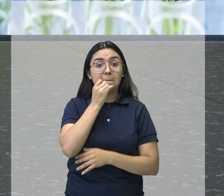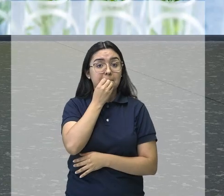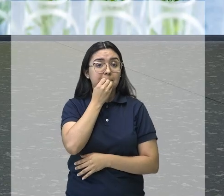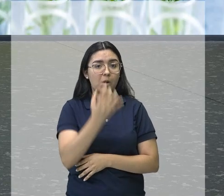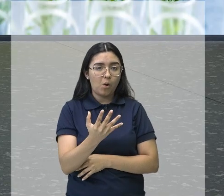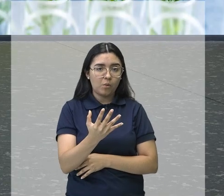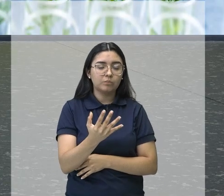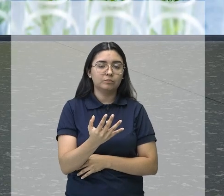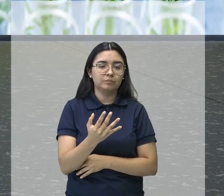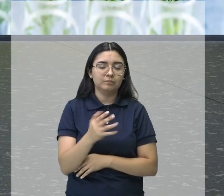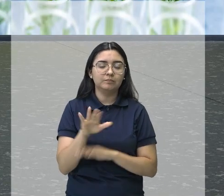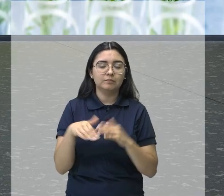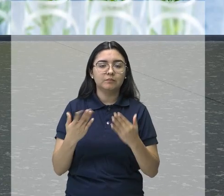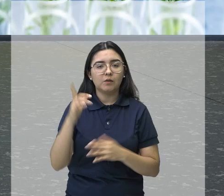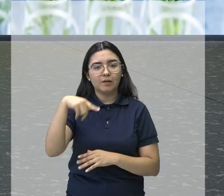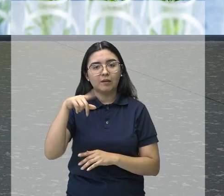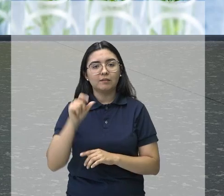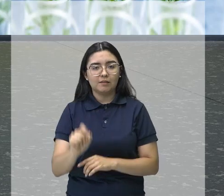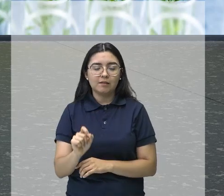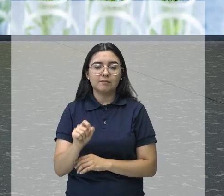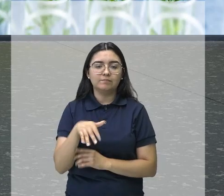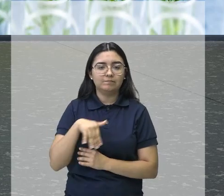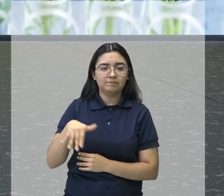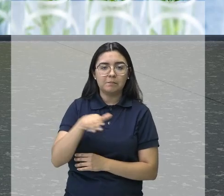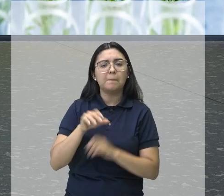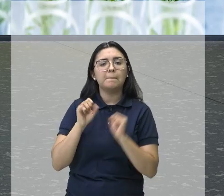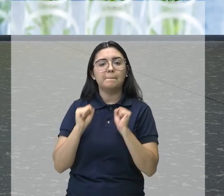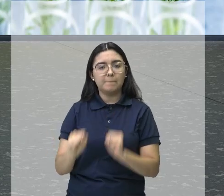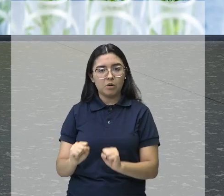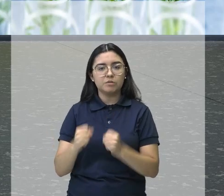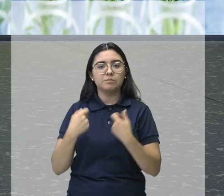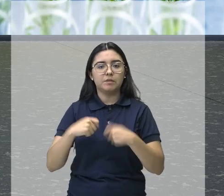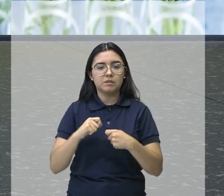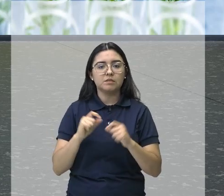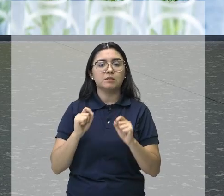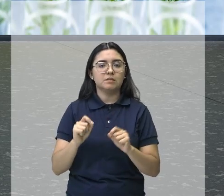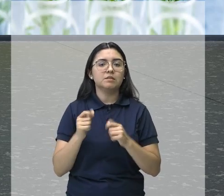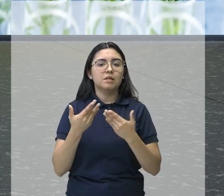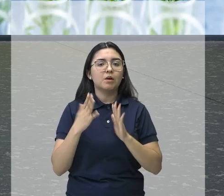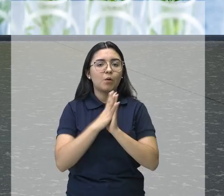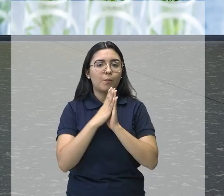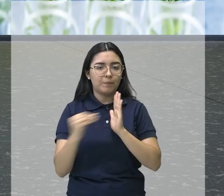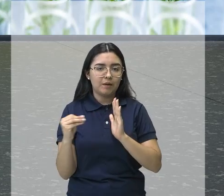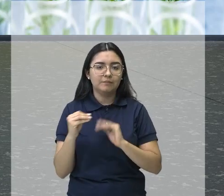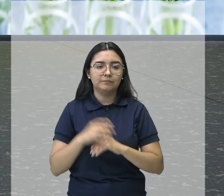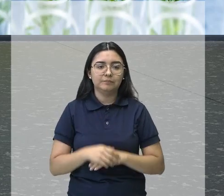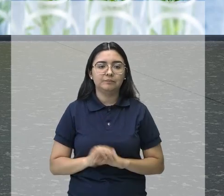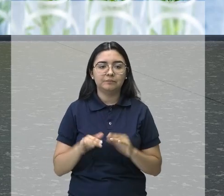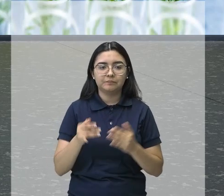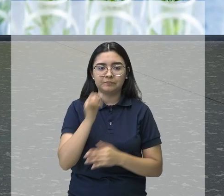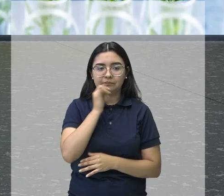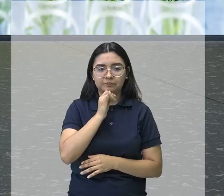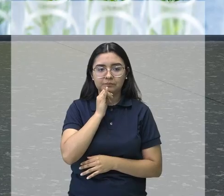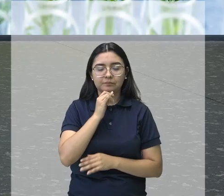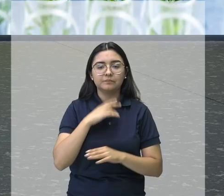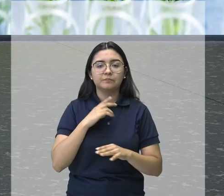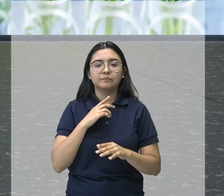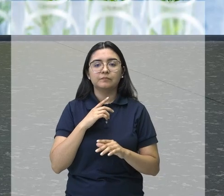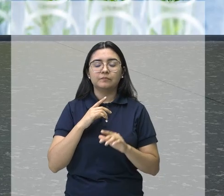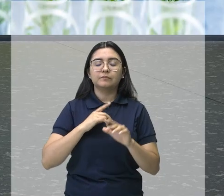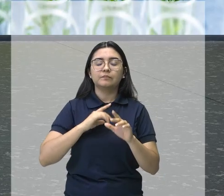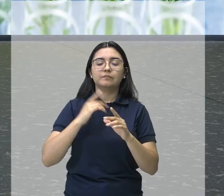bons. Esses sim, eu vou dizer para vocês, podem e devem ser seguidos. Vamos lá, os exemplos de